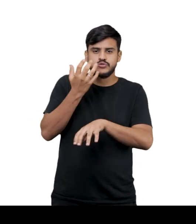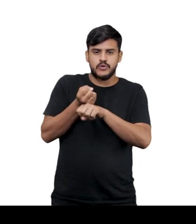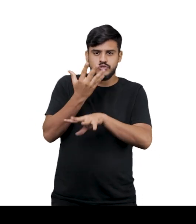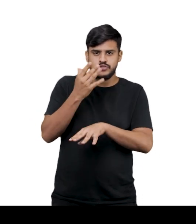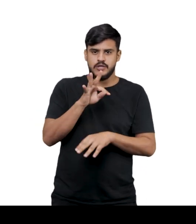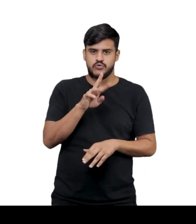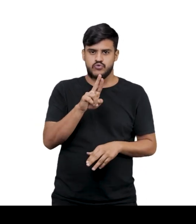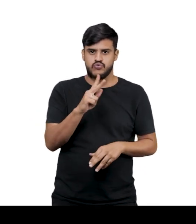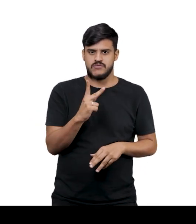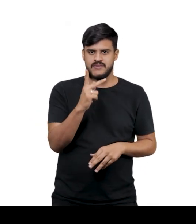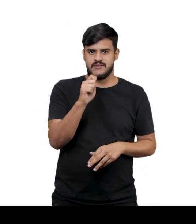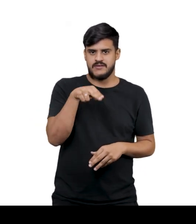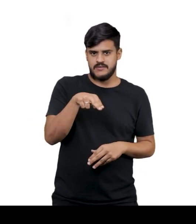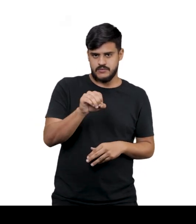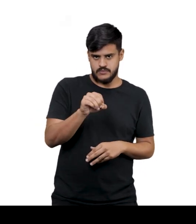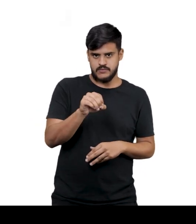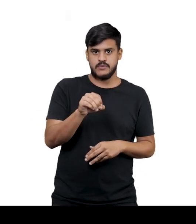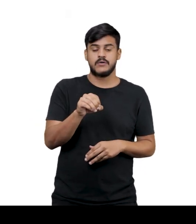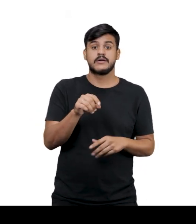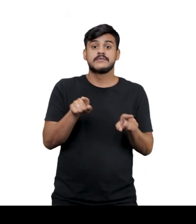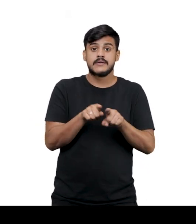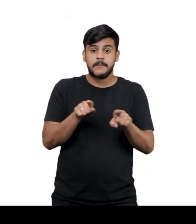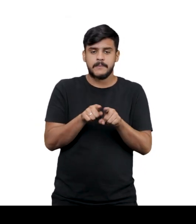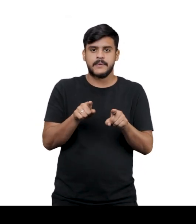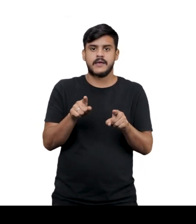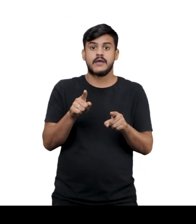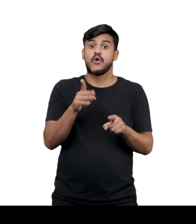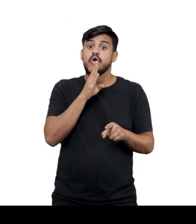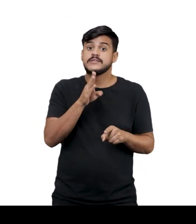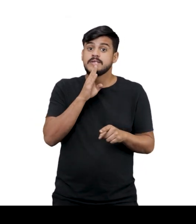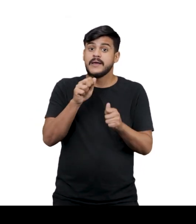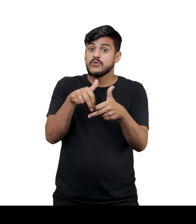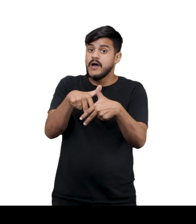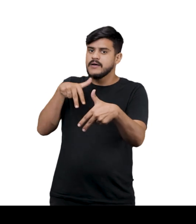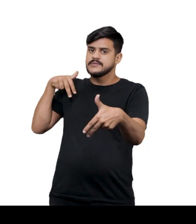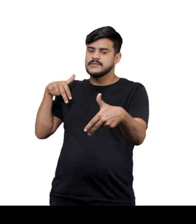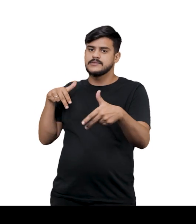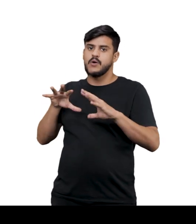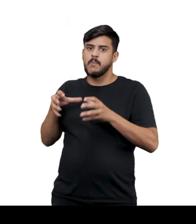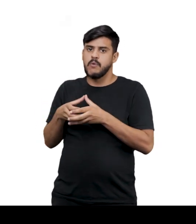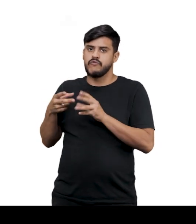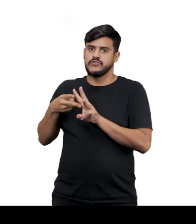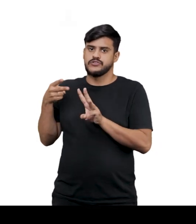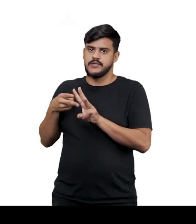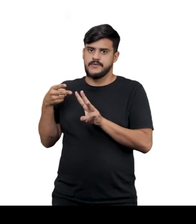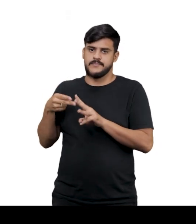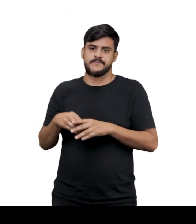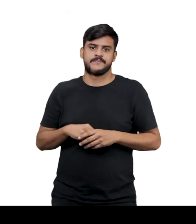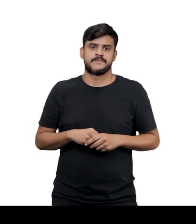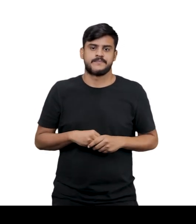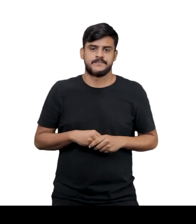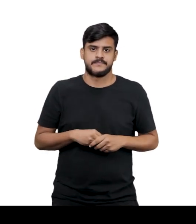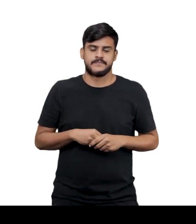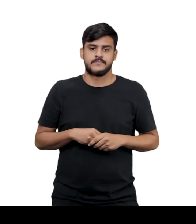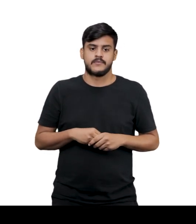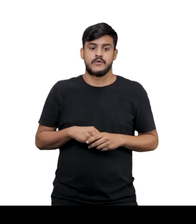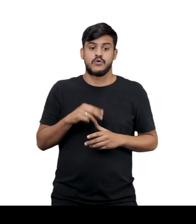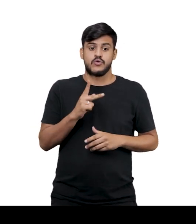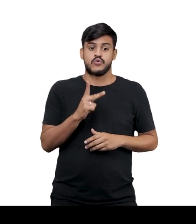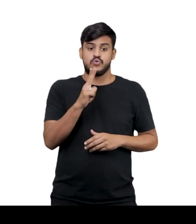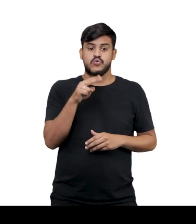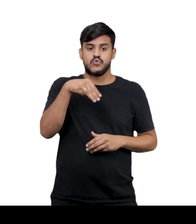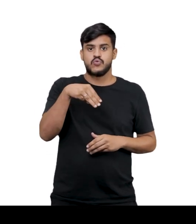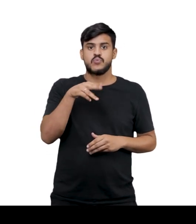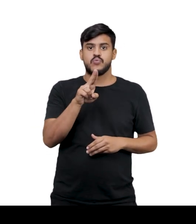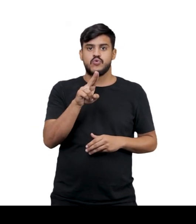da cosmologia tucano, além de serem a fonte do conhecimento ancestral desse povo originário.